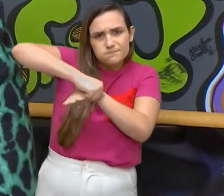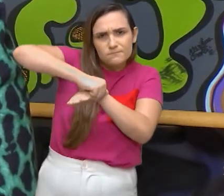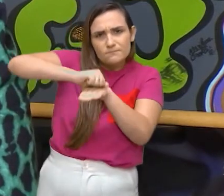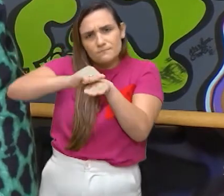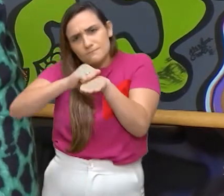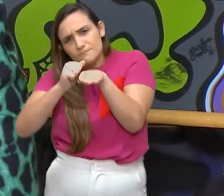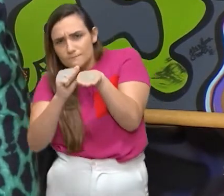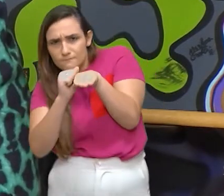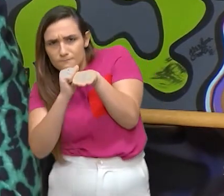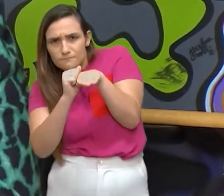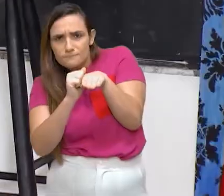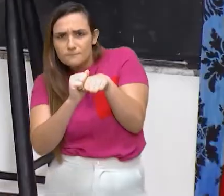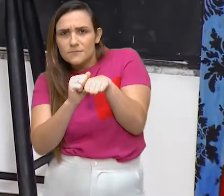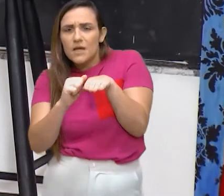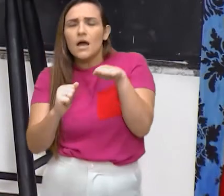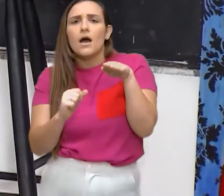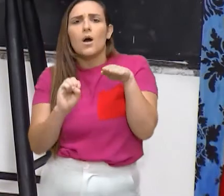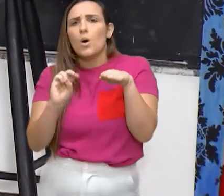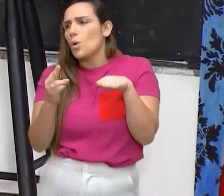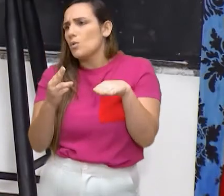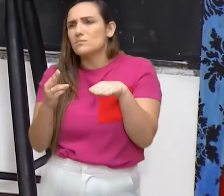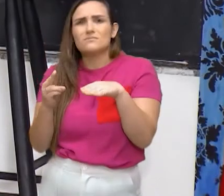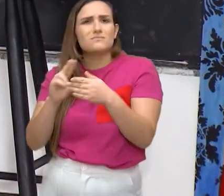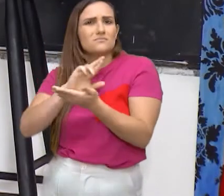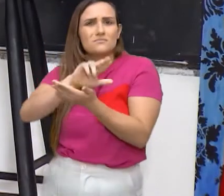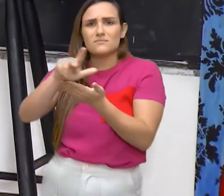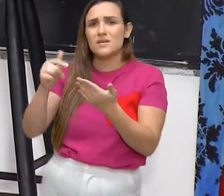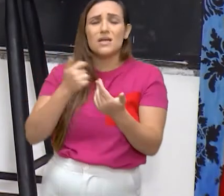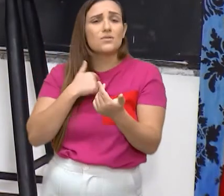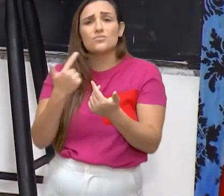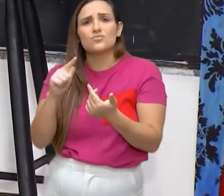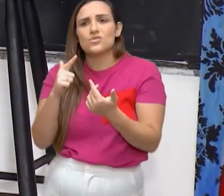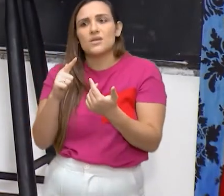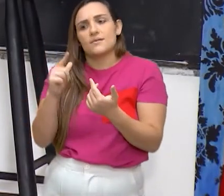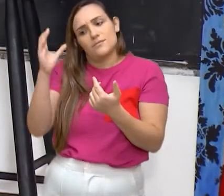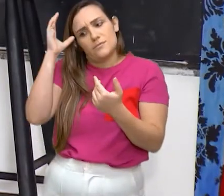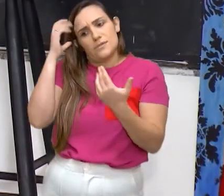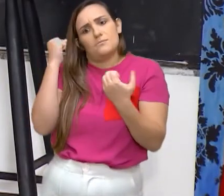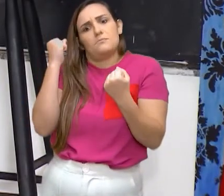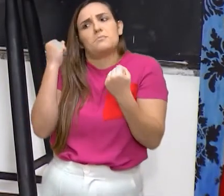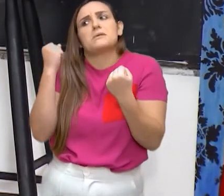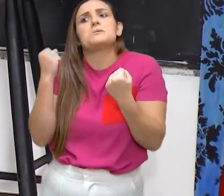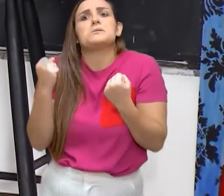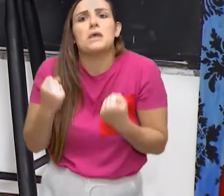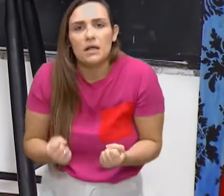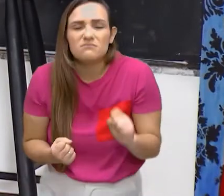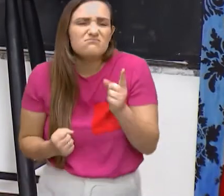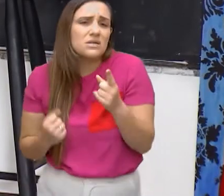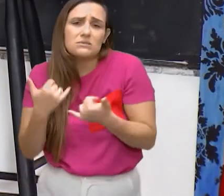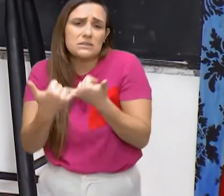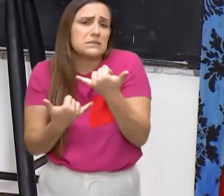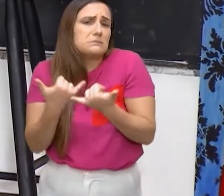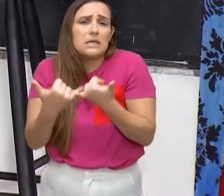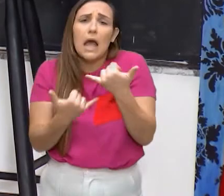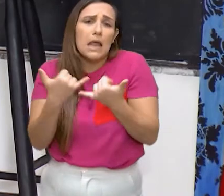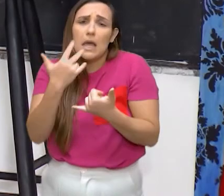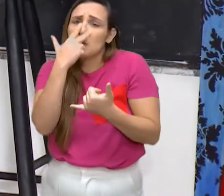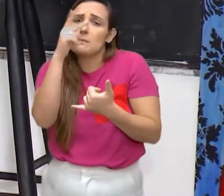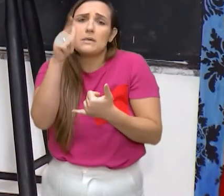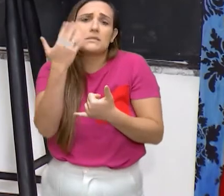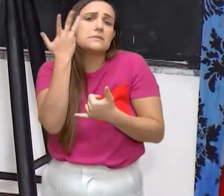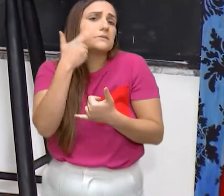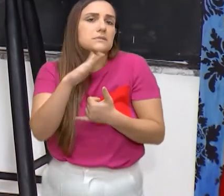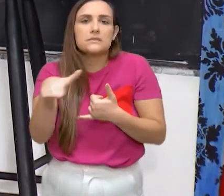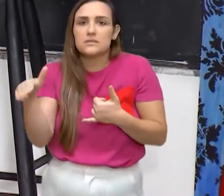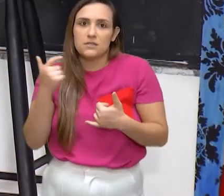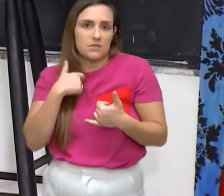sapato, cuidava carro. Então, assim, vivi coisas que uma criança não deveria viver, mas sem aquele racional do peso, né? Porque